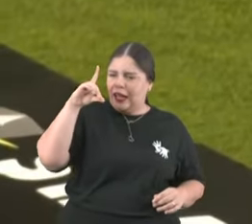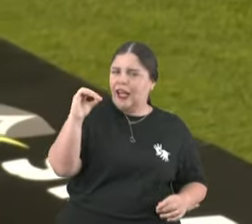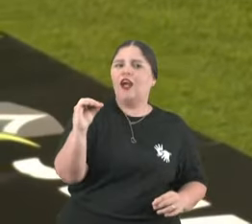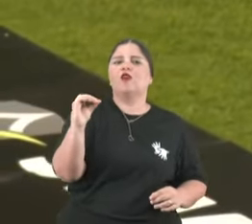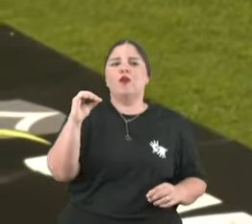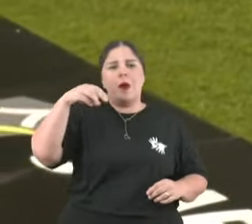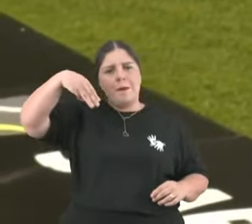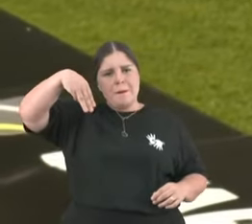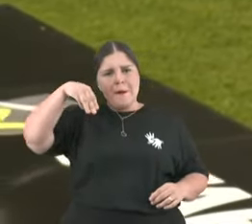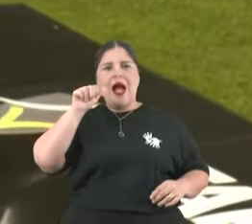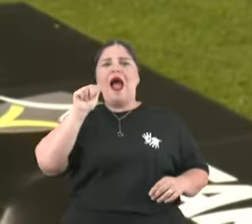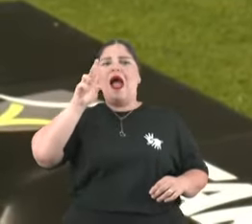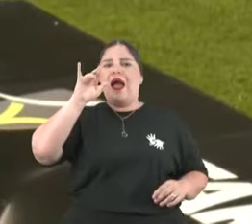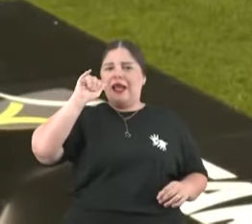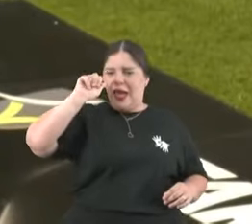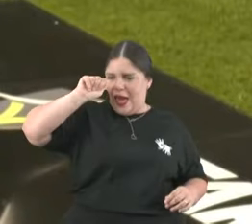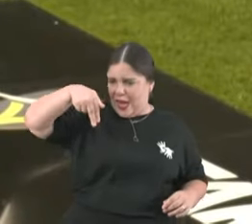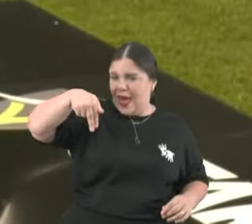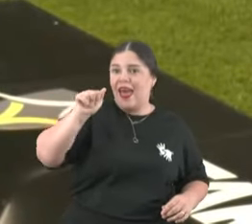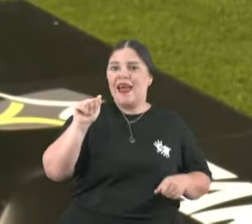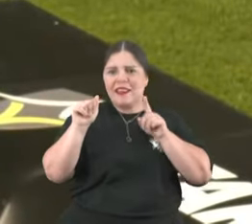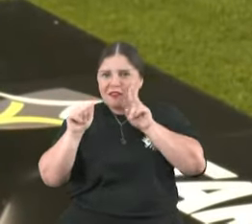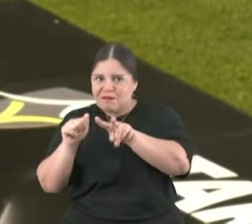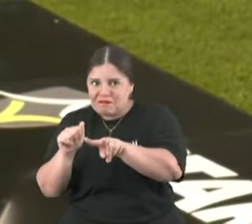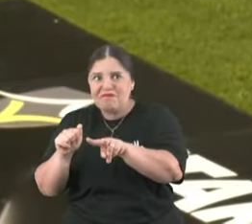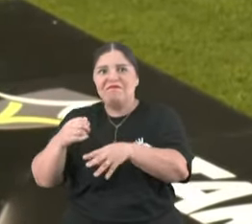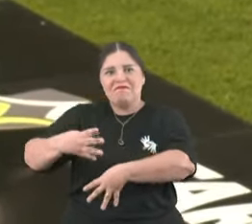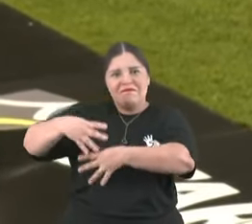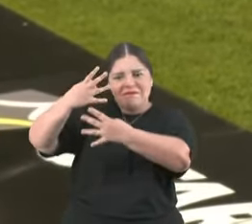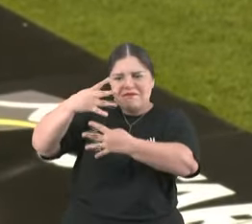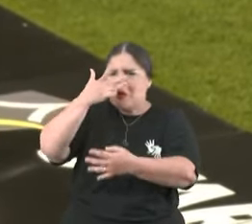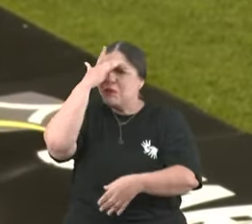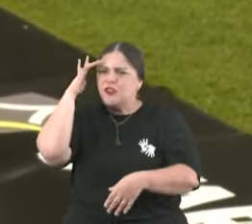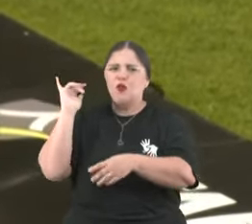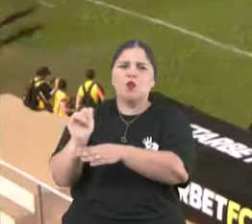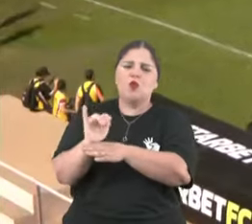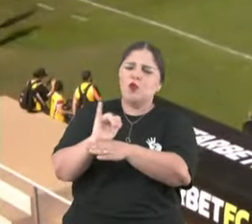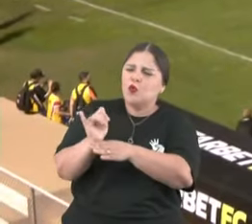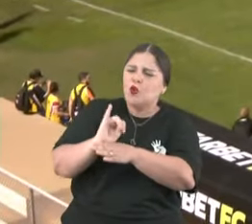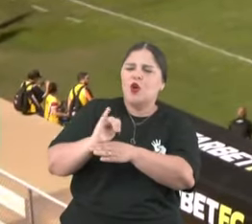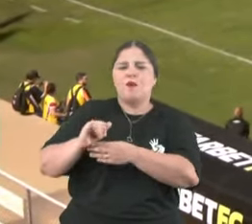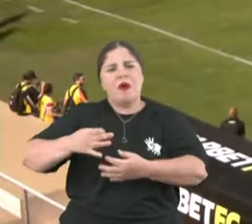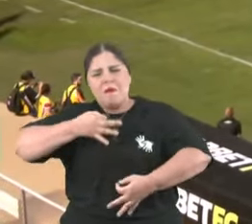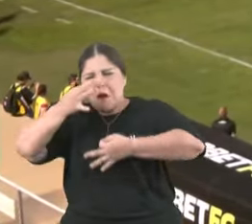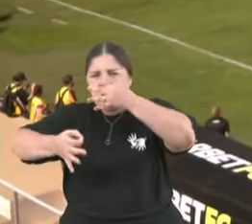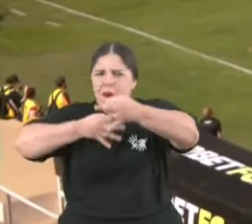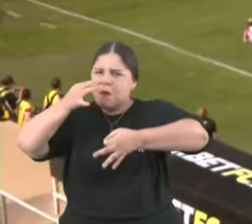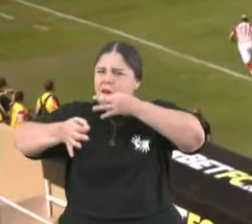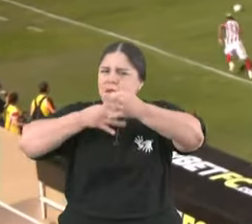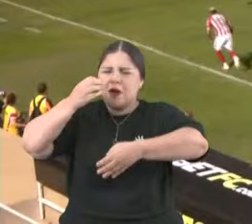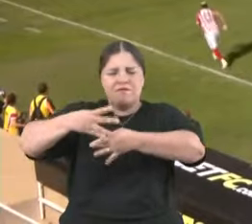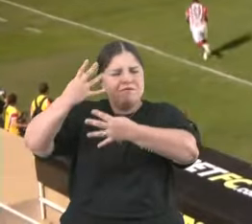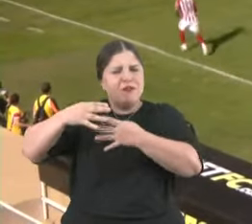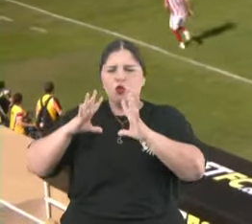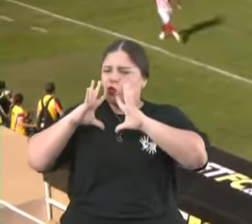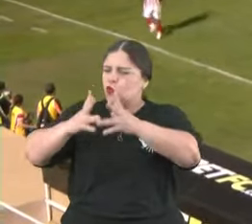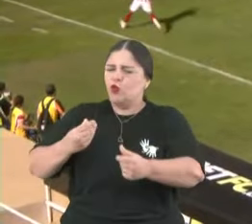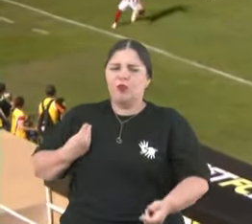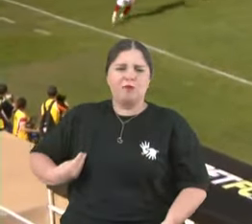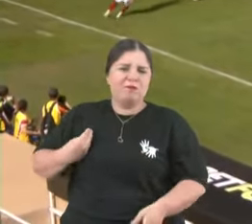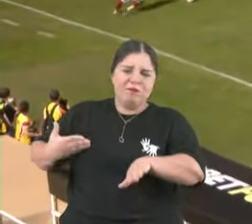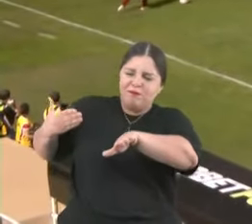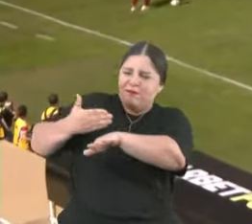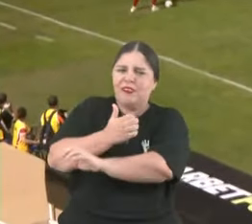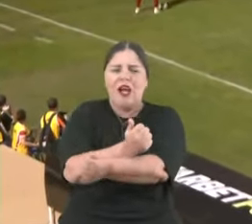o Rômulo. O Vitor e a Joyce. Todo o pessoal da estética, aquele abraço.